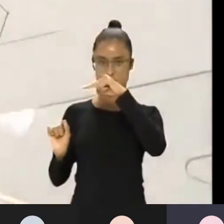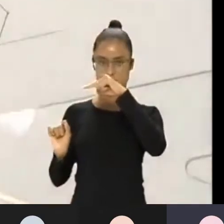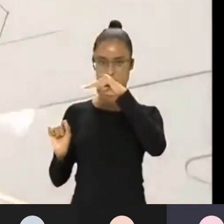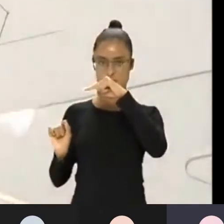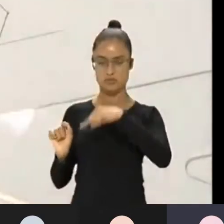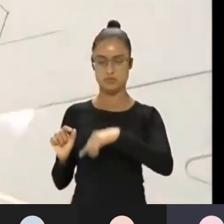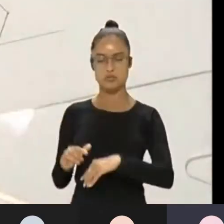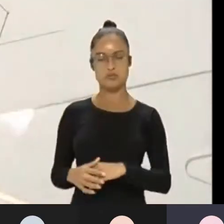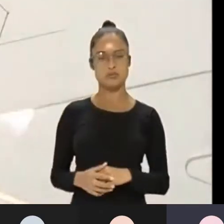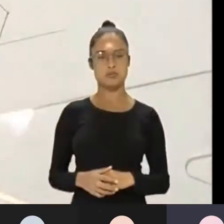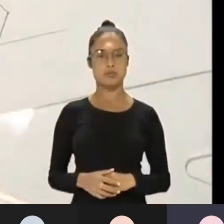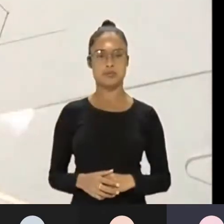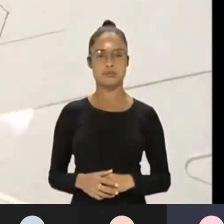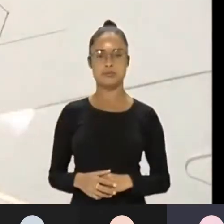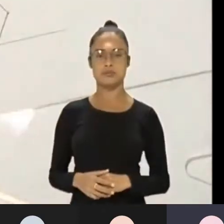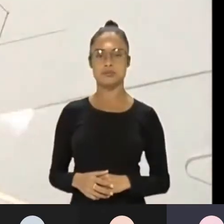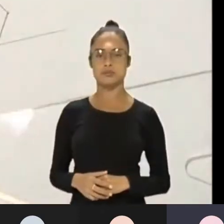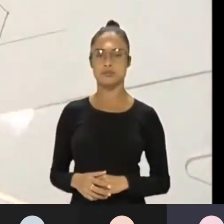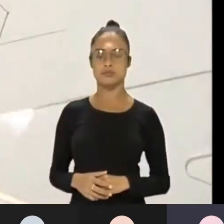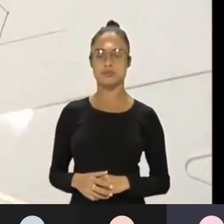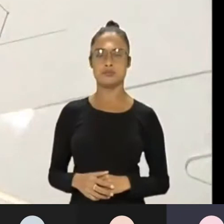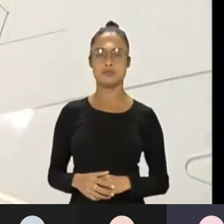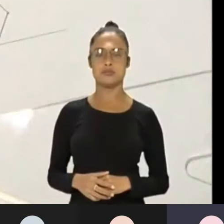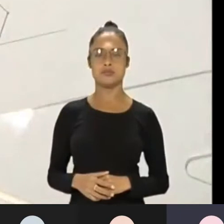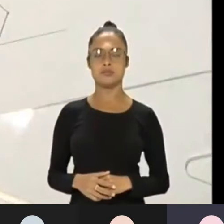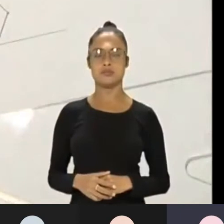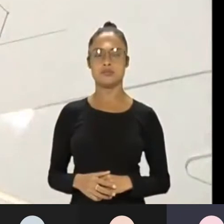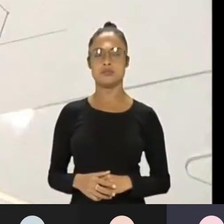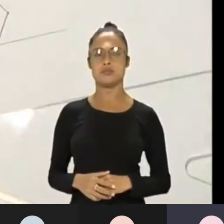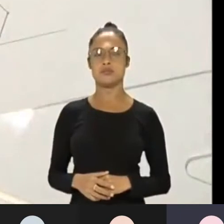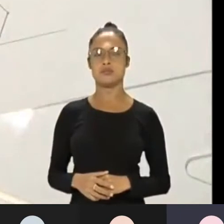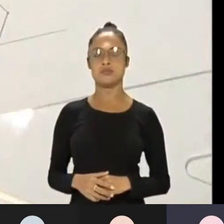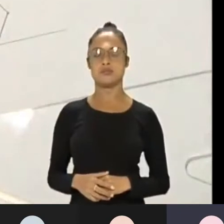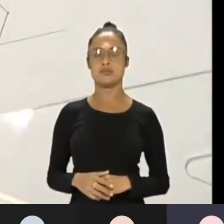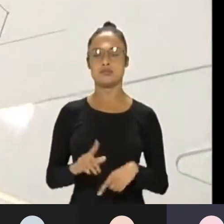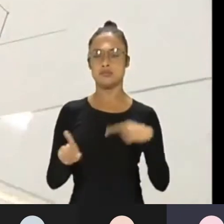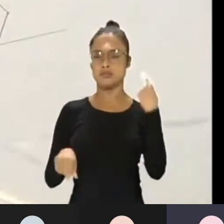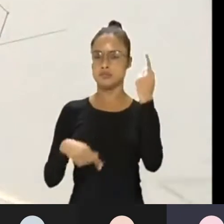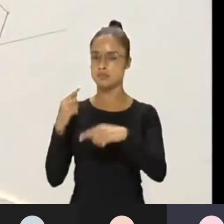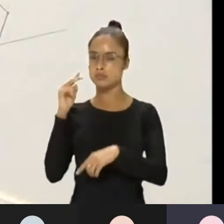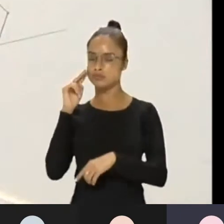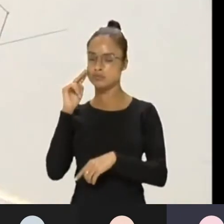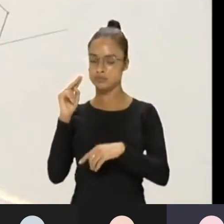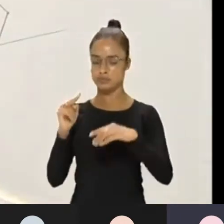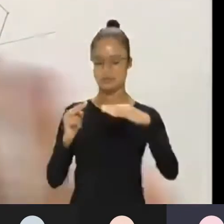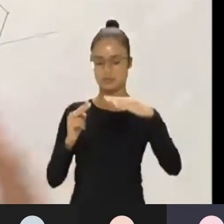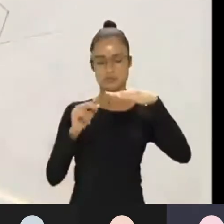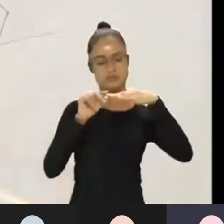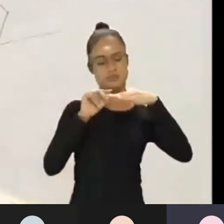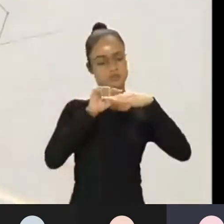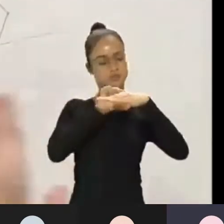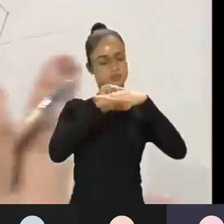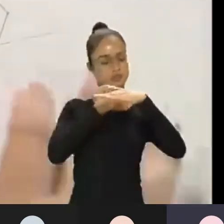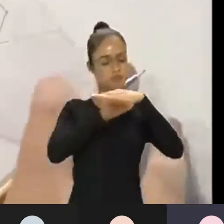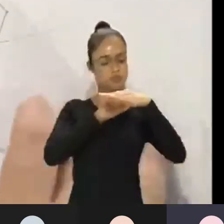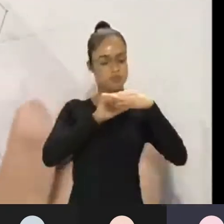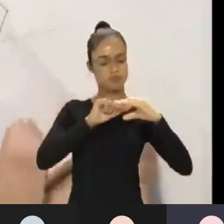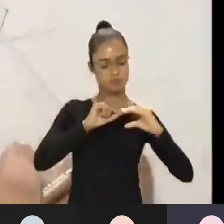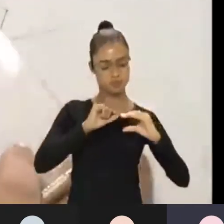E ligo. Qual que é o próximo passo? Depois que você fez a vista frontal, você vai fazer linhas auxiliares para